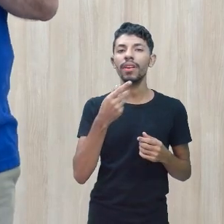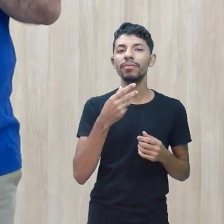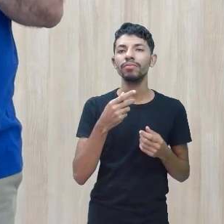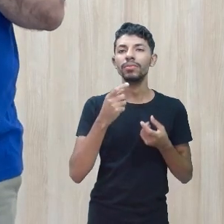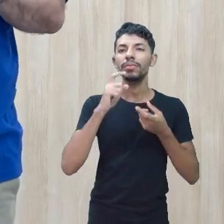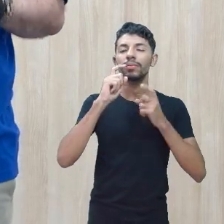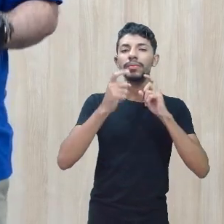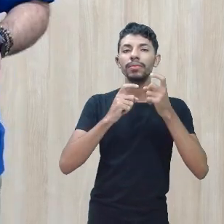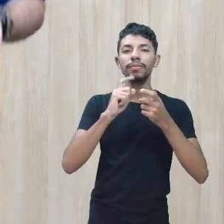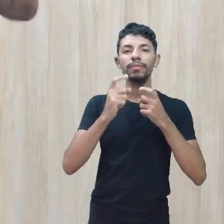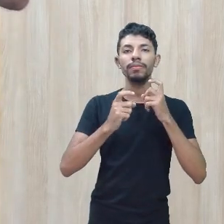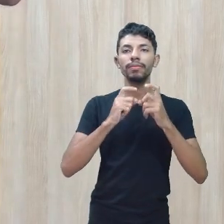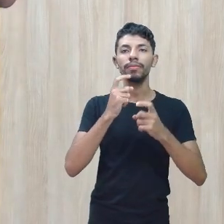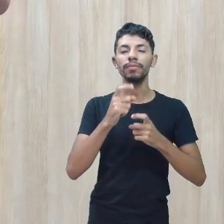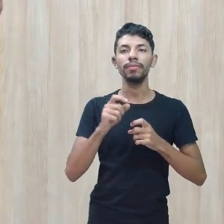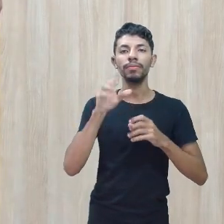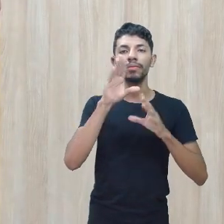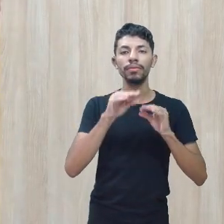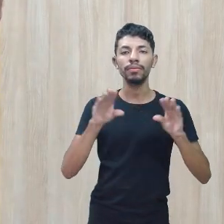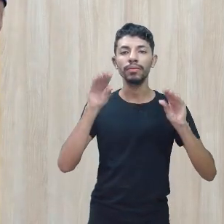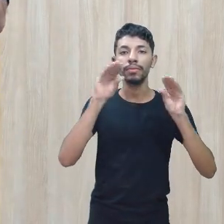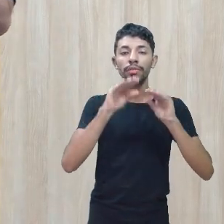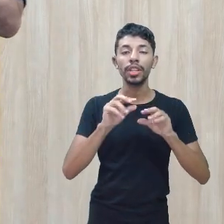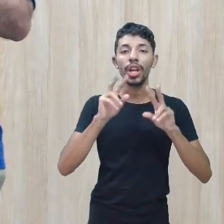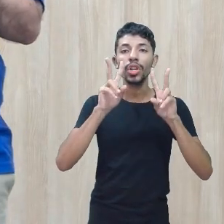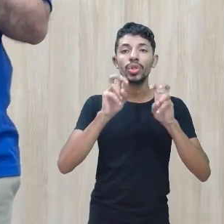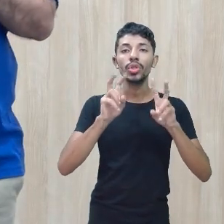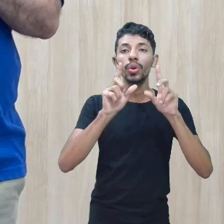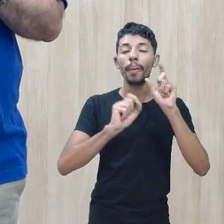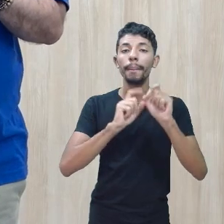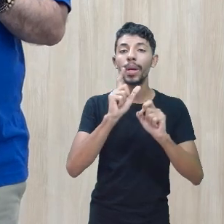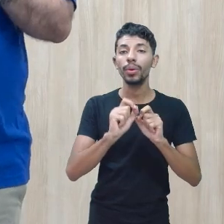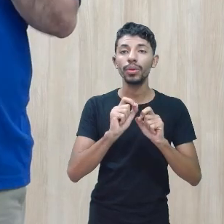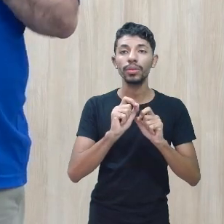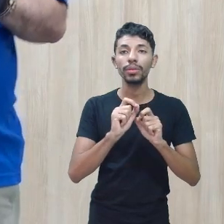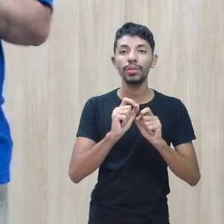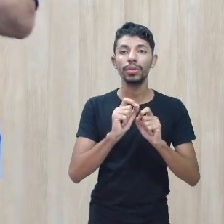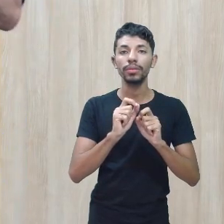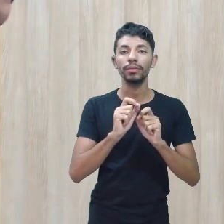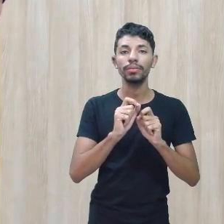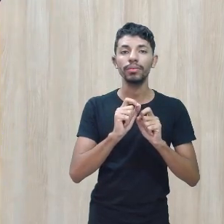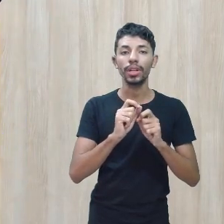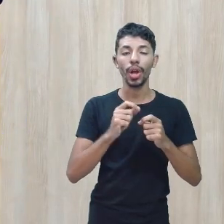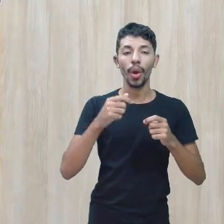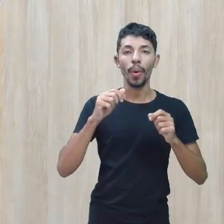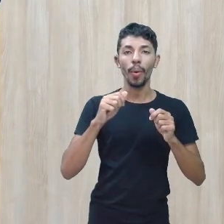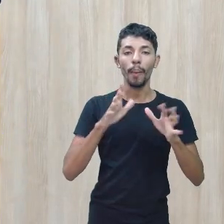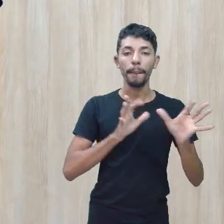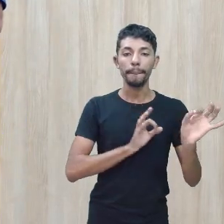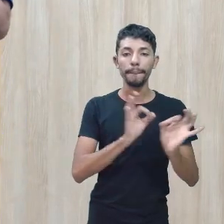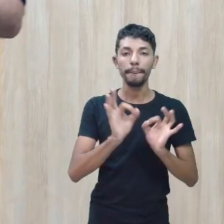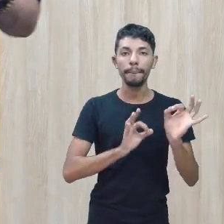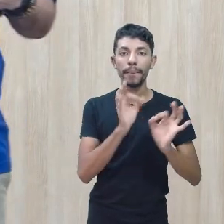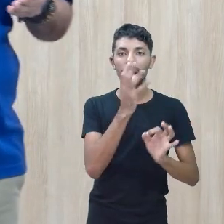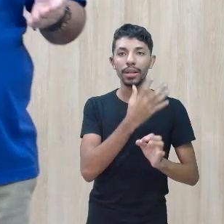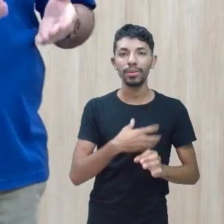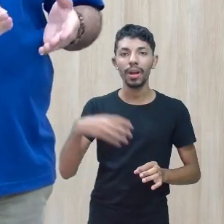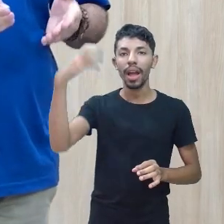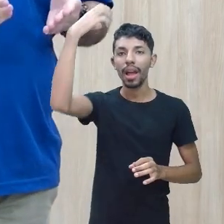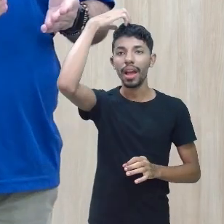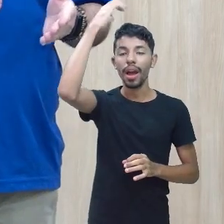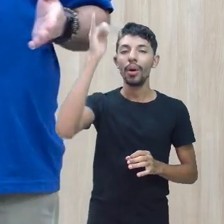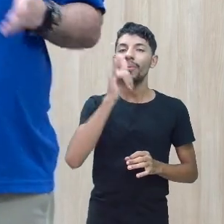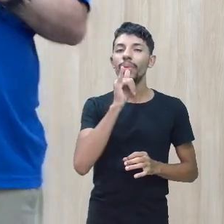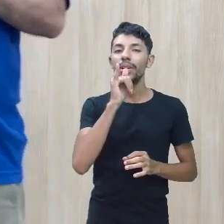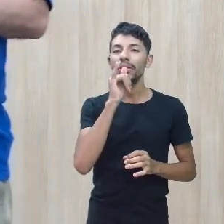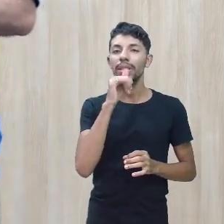falando à nação em decorrência do lançamento do chamado Plano Real. A moeda que nós usamos hoje